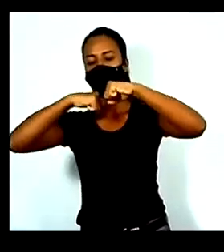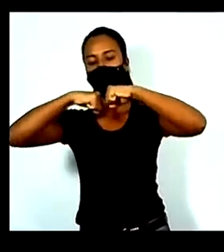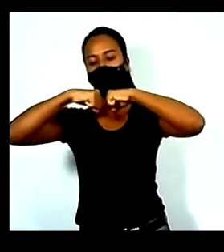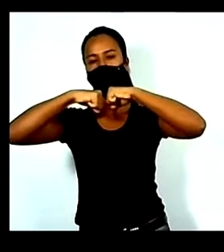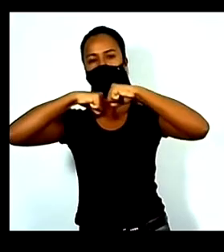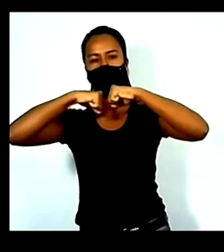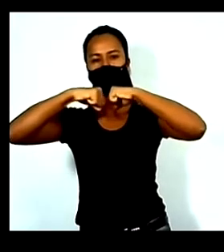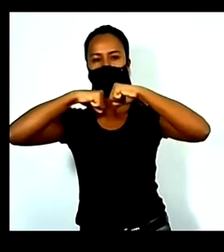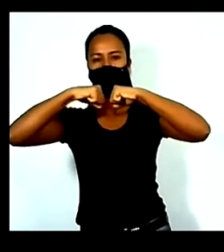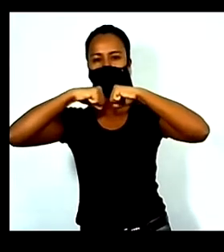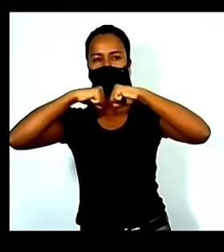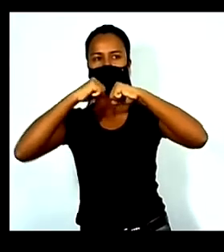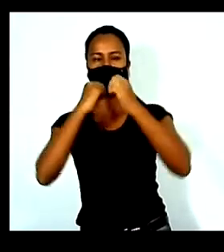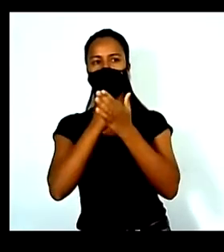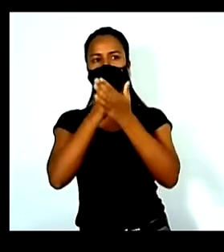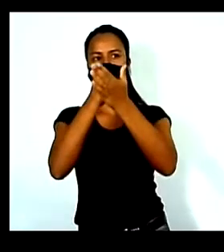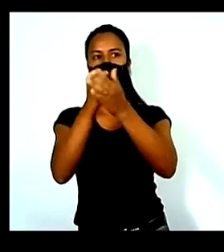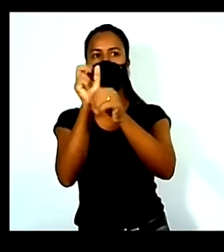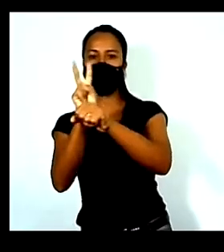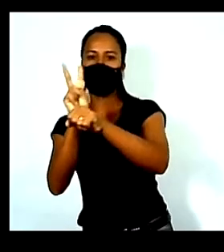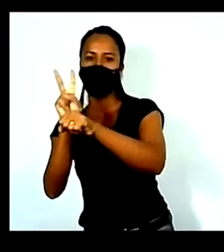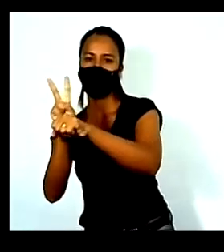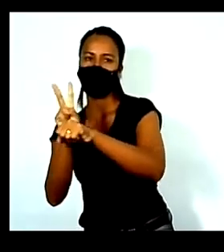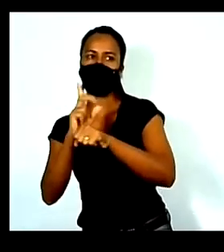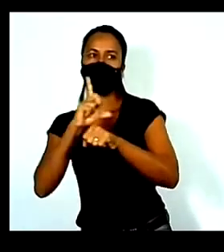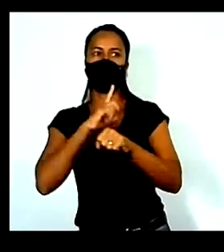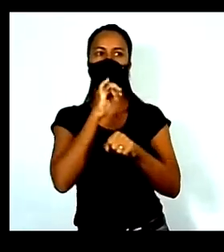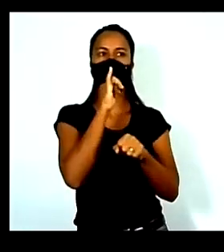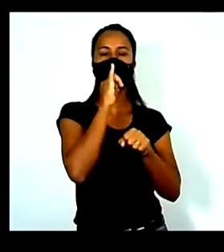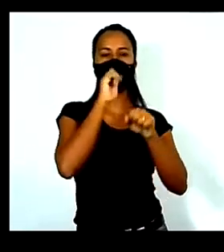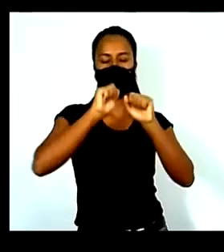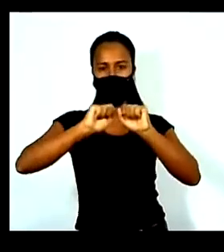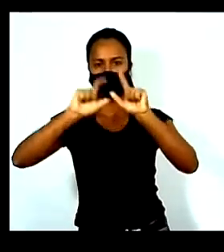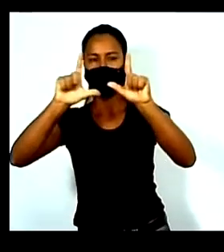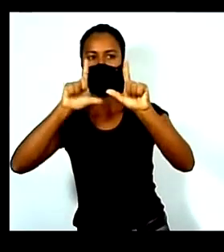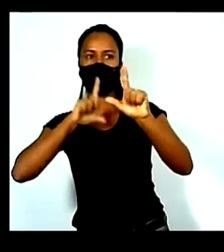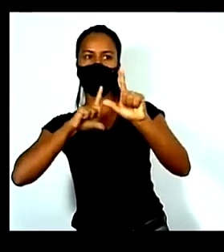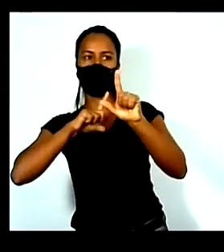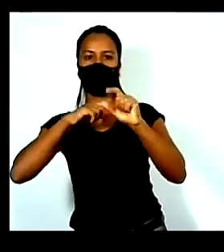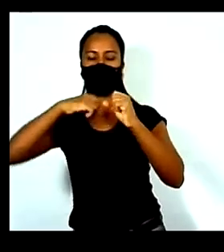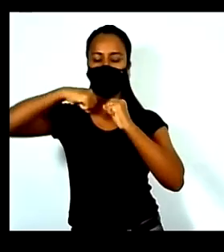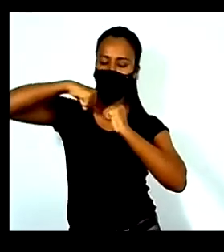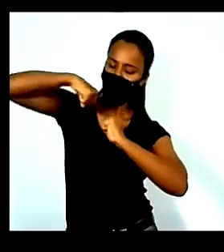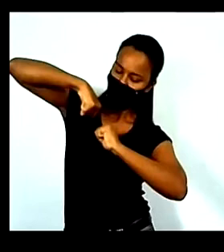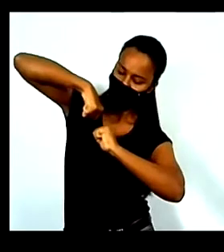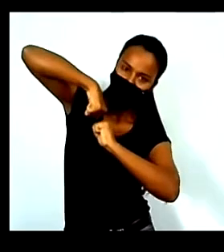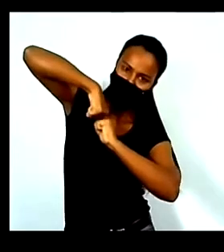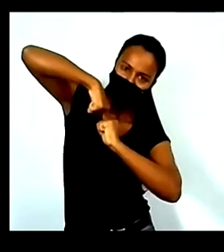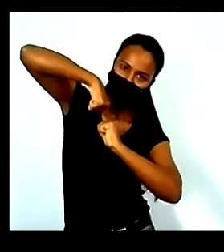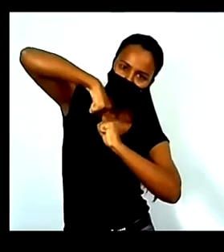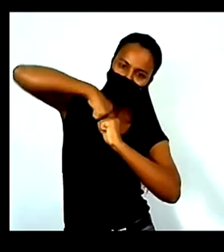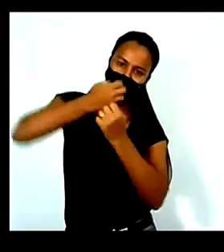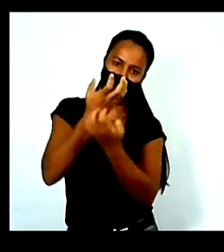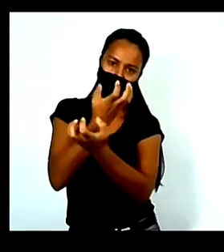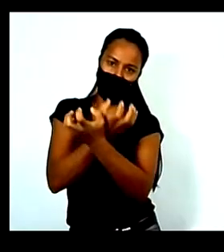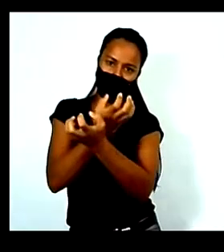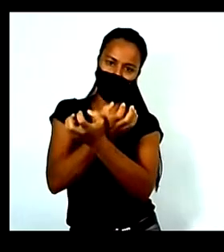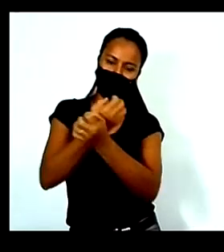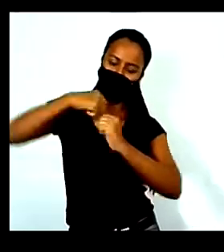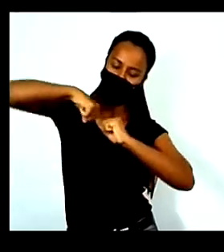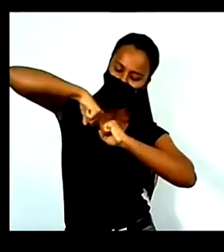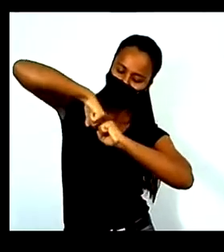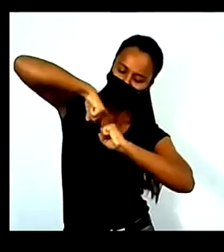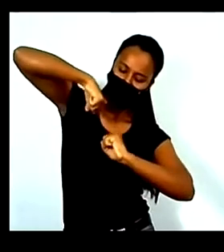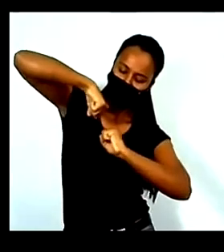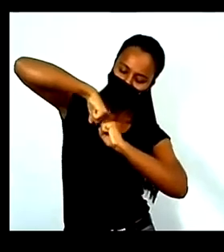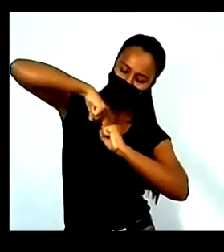É como se ele fosse um lubrificante mesmo. Então, aí nós temos uma imagem de 2 ossos se encontrando. Então, entre um osso e outro,